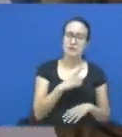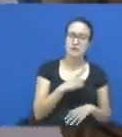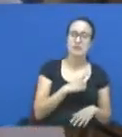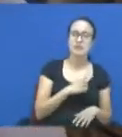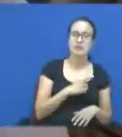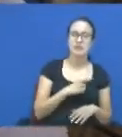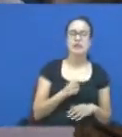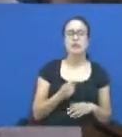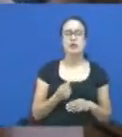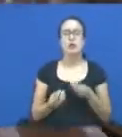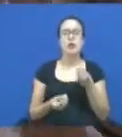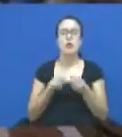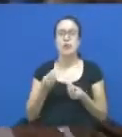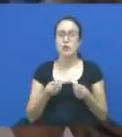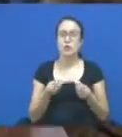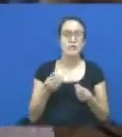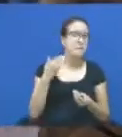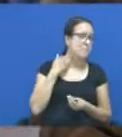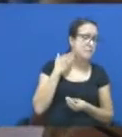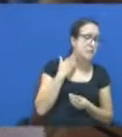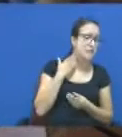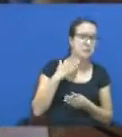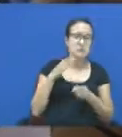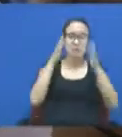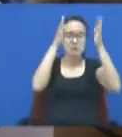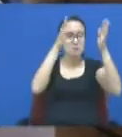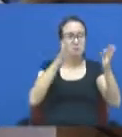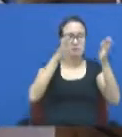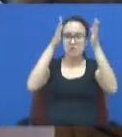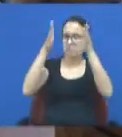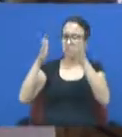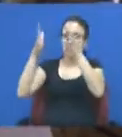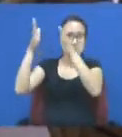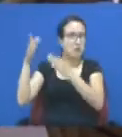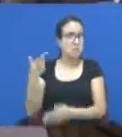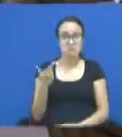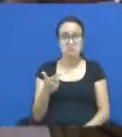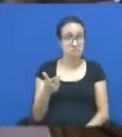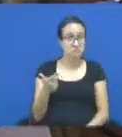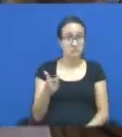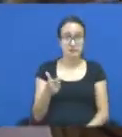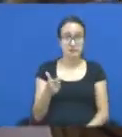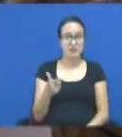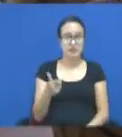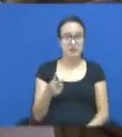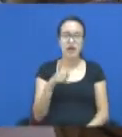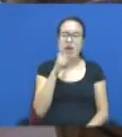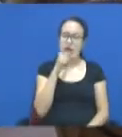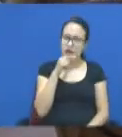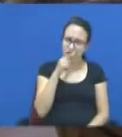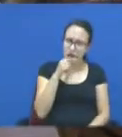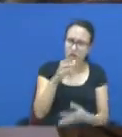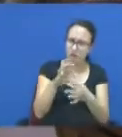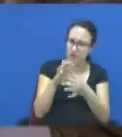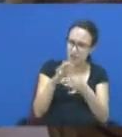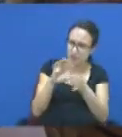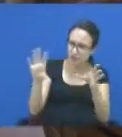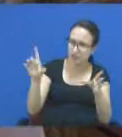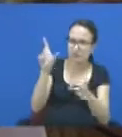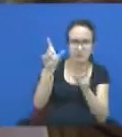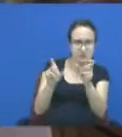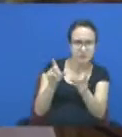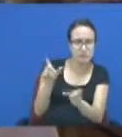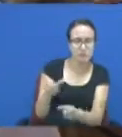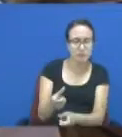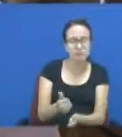ainda banco aqui na cidade que não tem a divisão, isso é lei. A questão da água, disponibilizar água para o público, é lei, tem banco